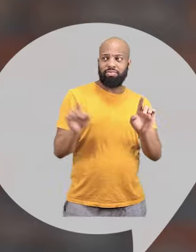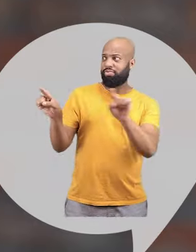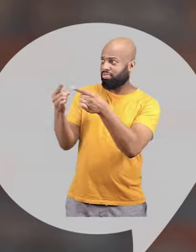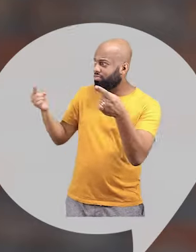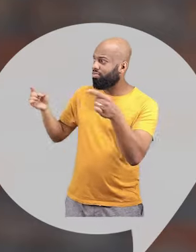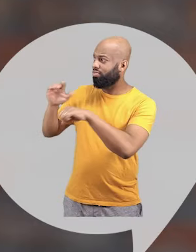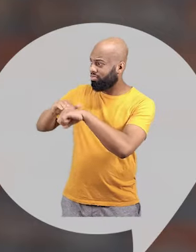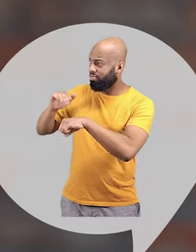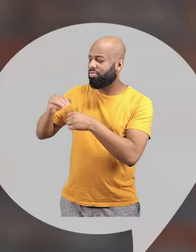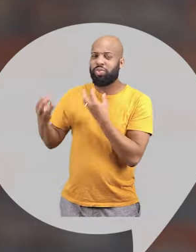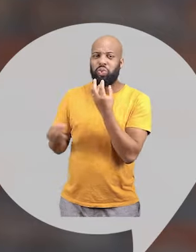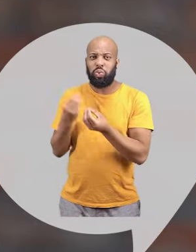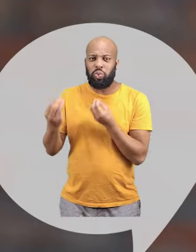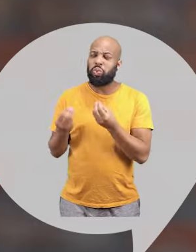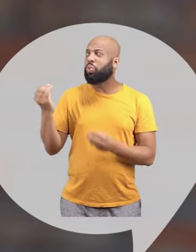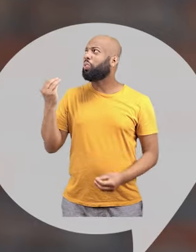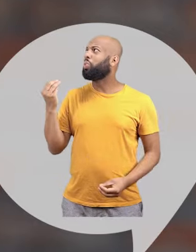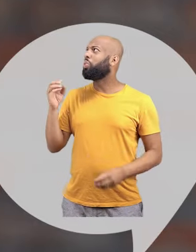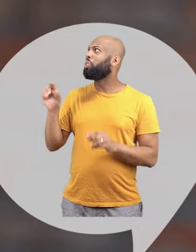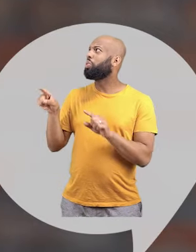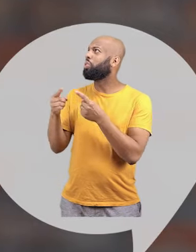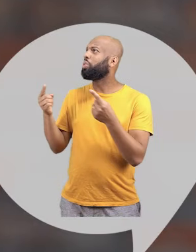a música Carinhoso